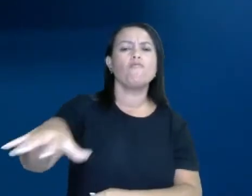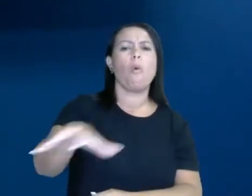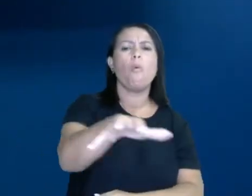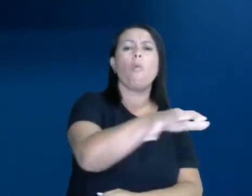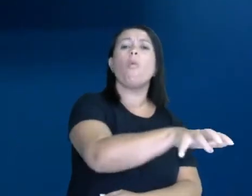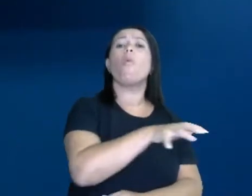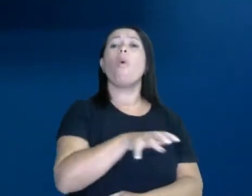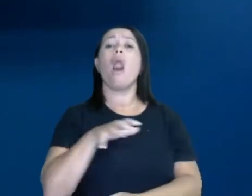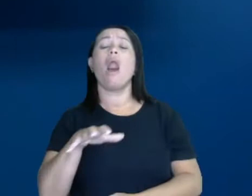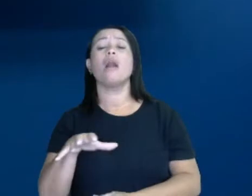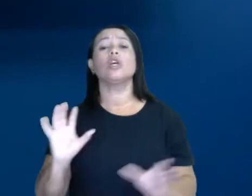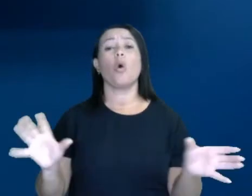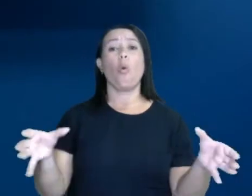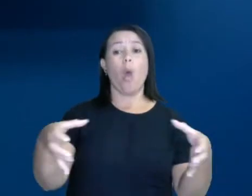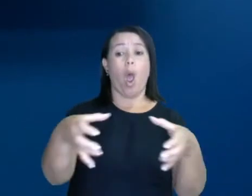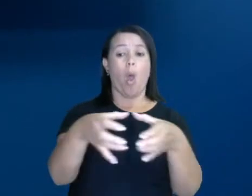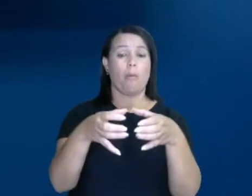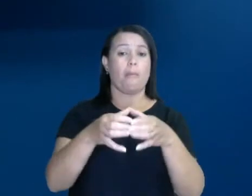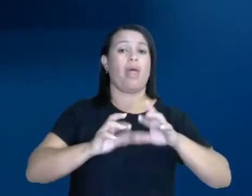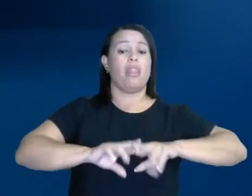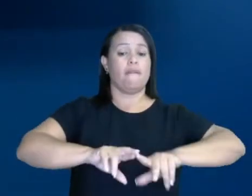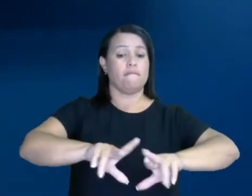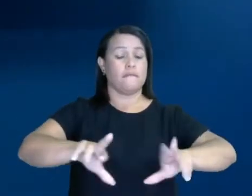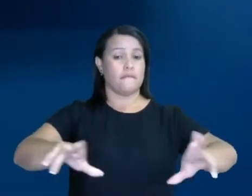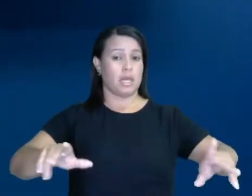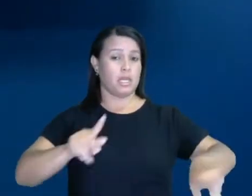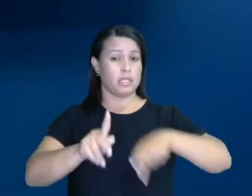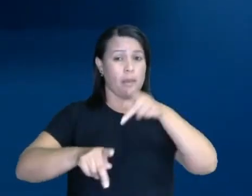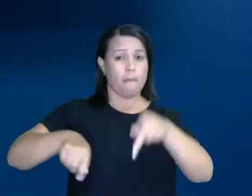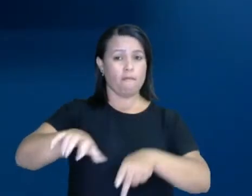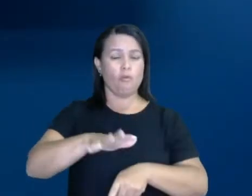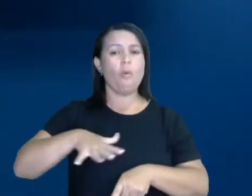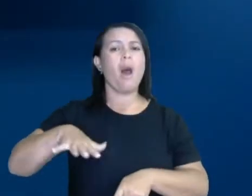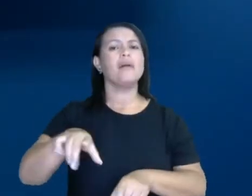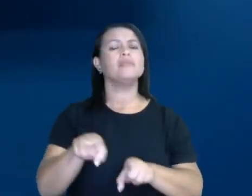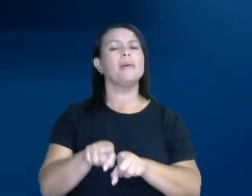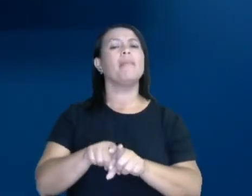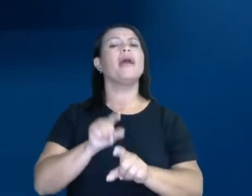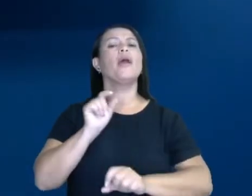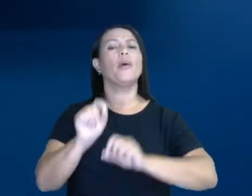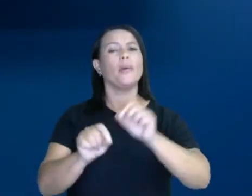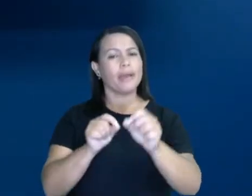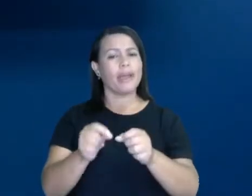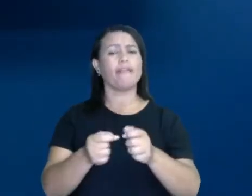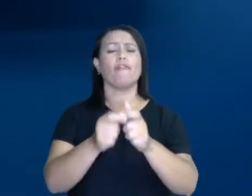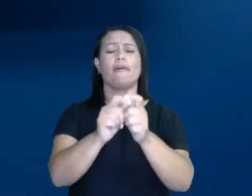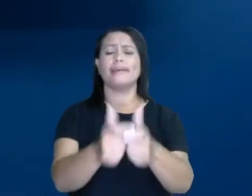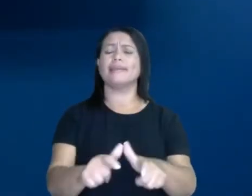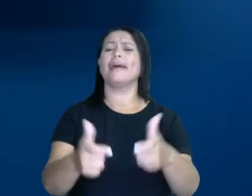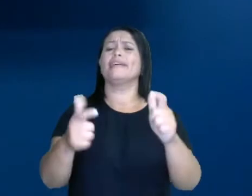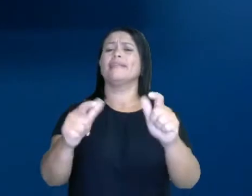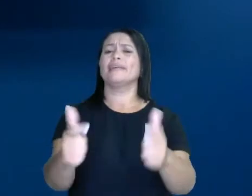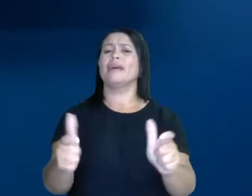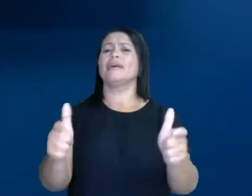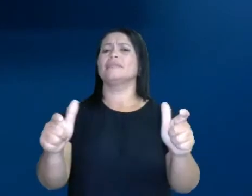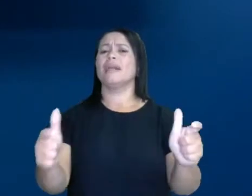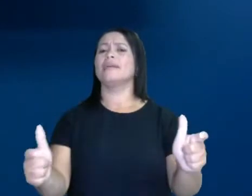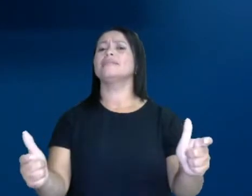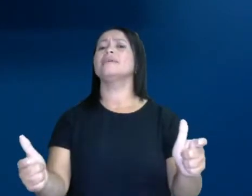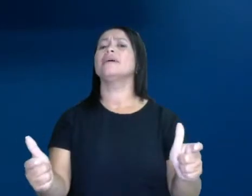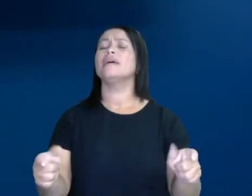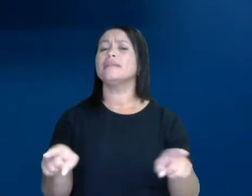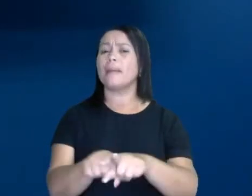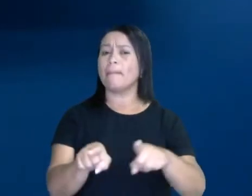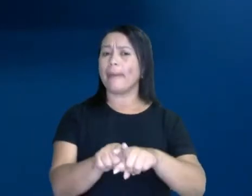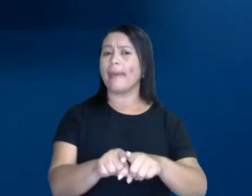o conjunto, o agrupamento de diferentes povoados, de diferentes vilas que foram crescendo e se